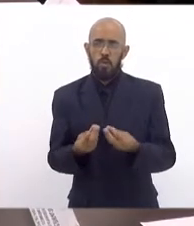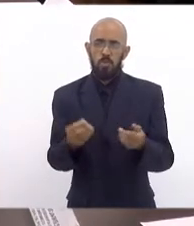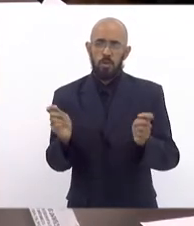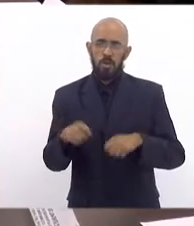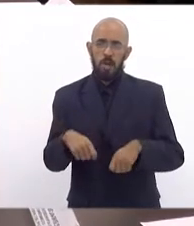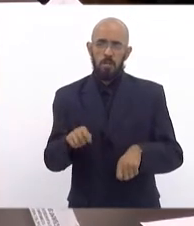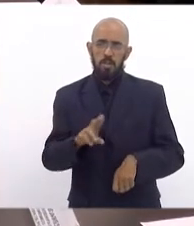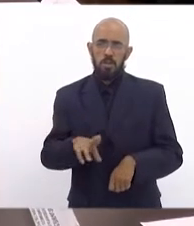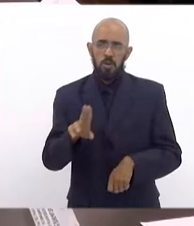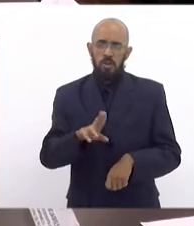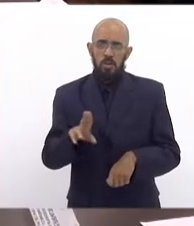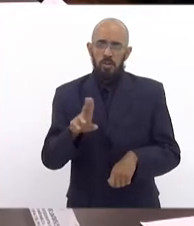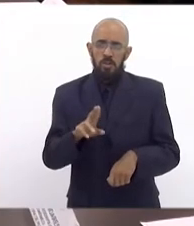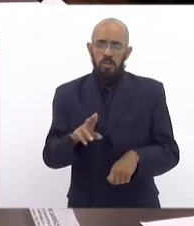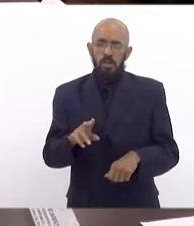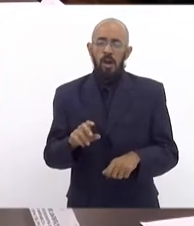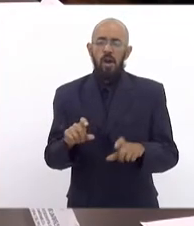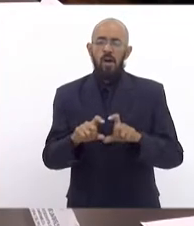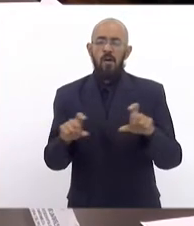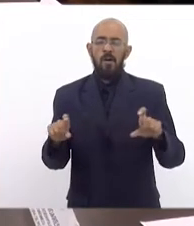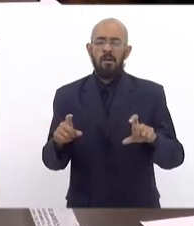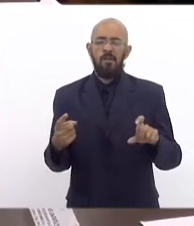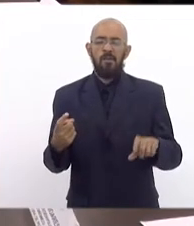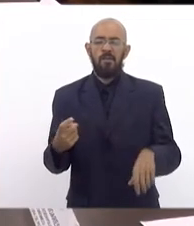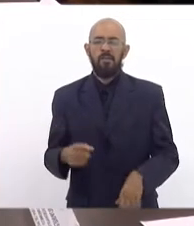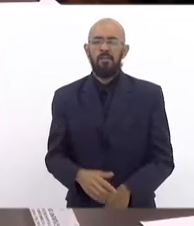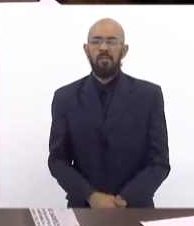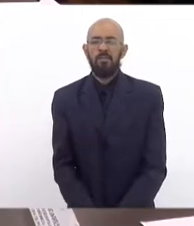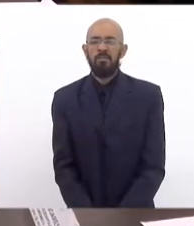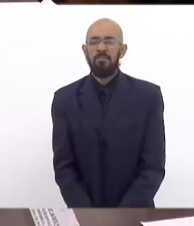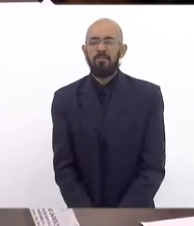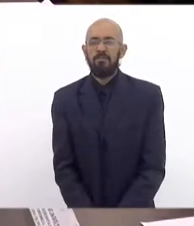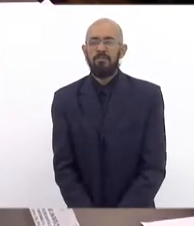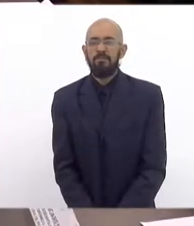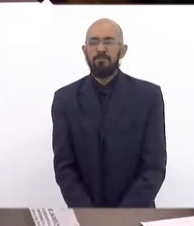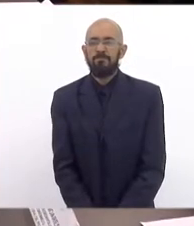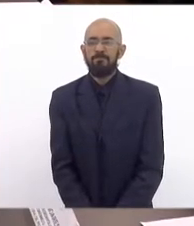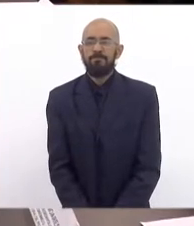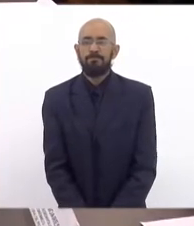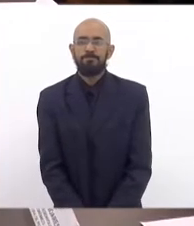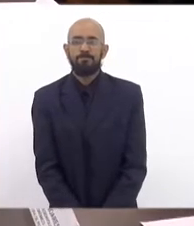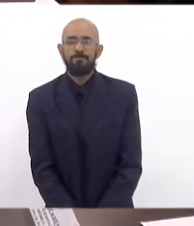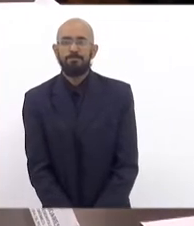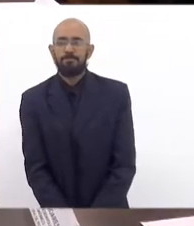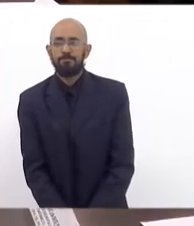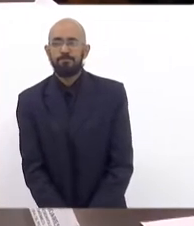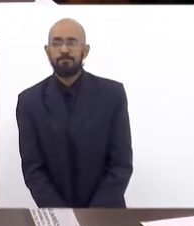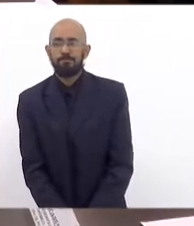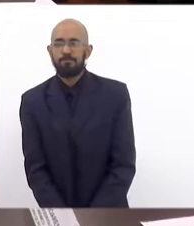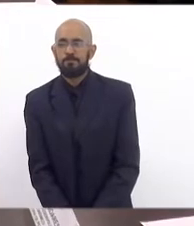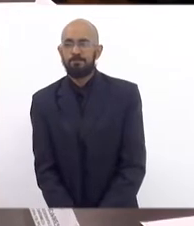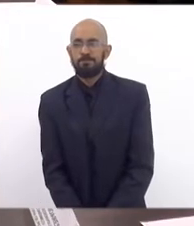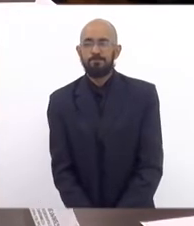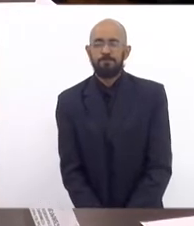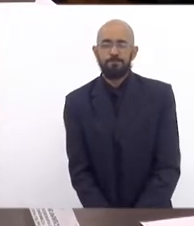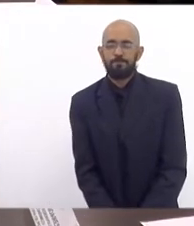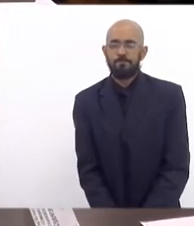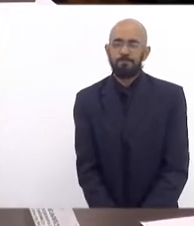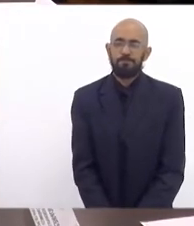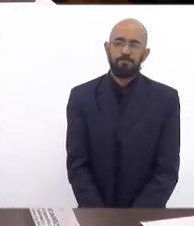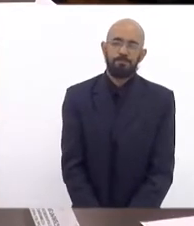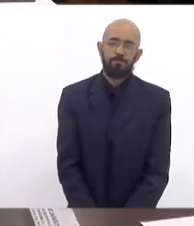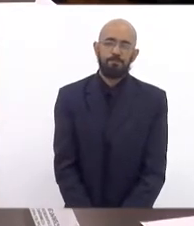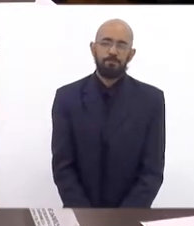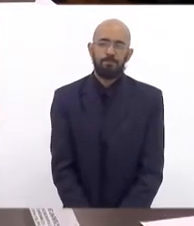utilizado é o disposto no parágrafo único e eu acho que apresentação aqui tu tá